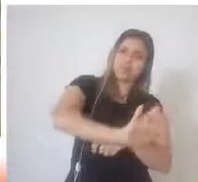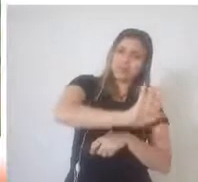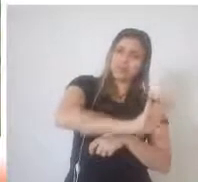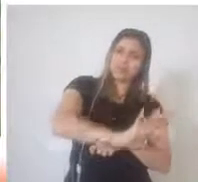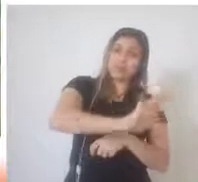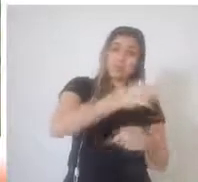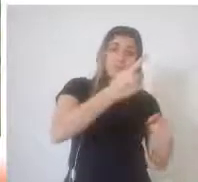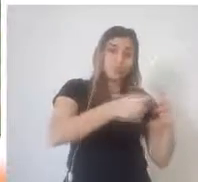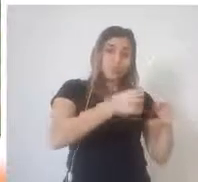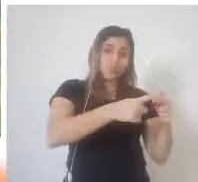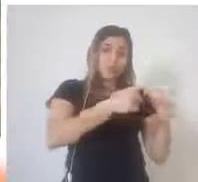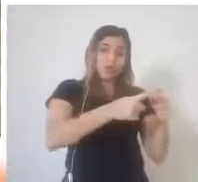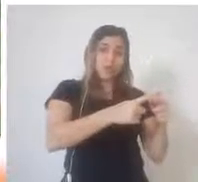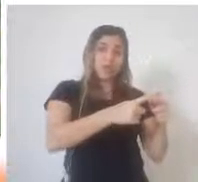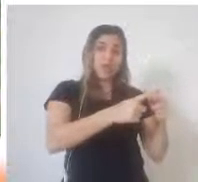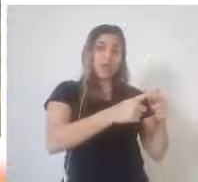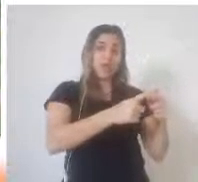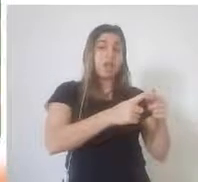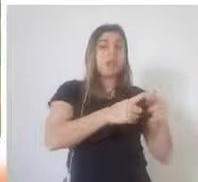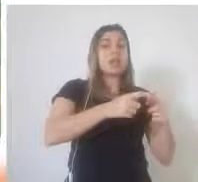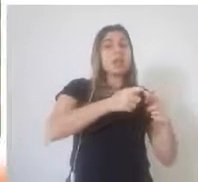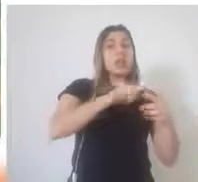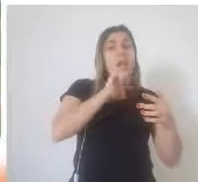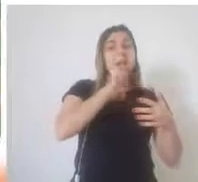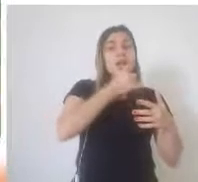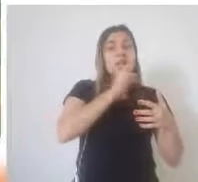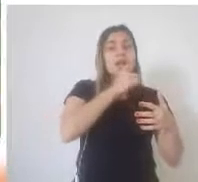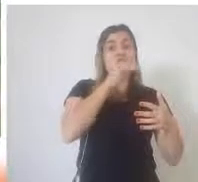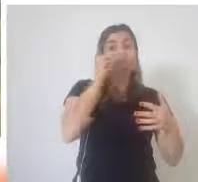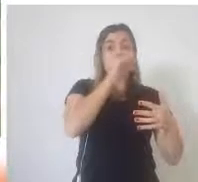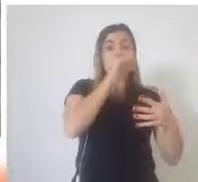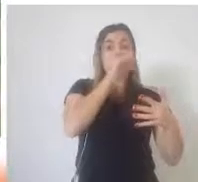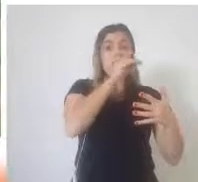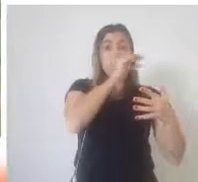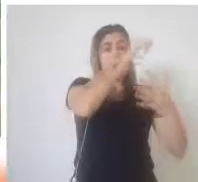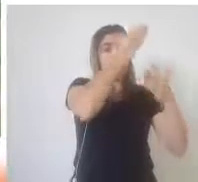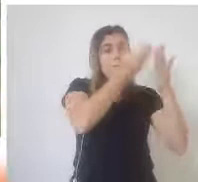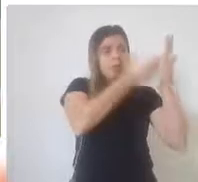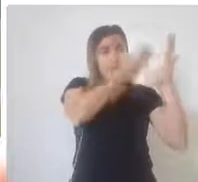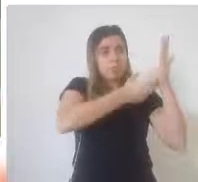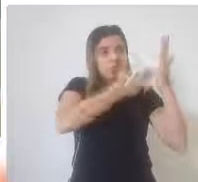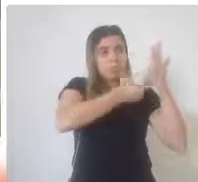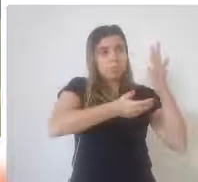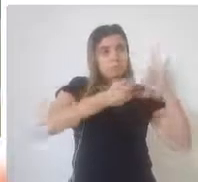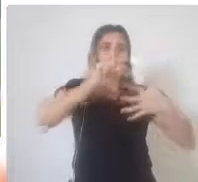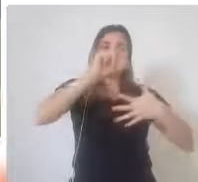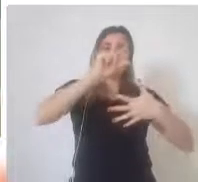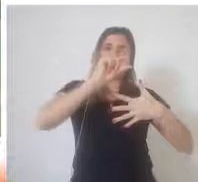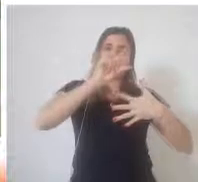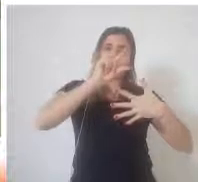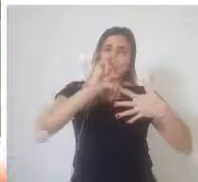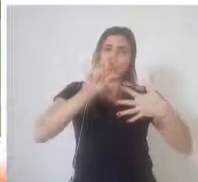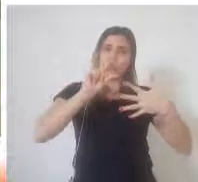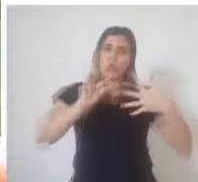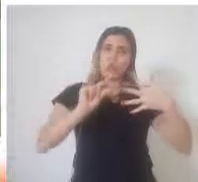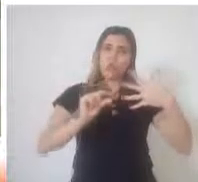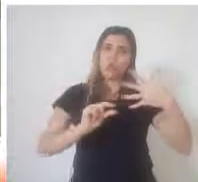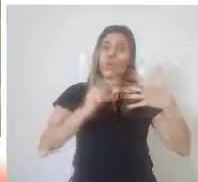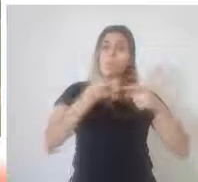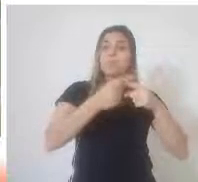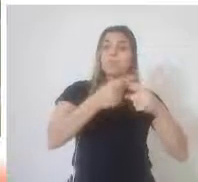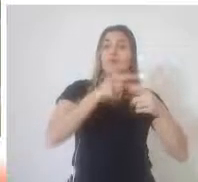fitoplanctônicos. Por quê? Porque a perda no processo de respiração celular nesses organismos é menor, porque todas as